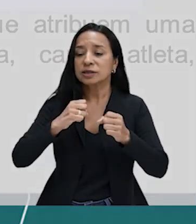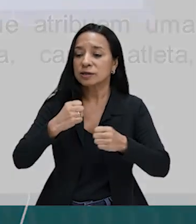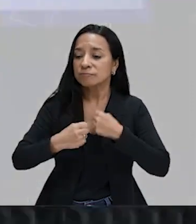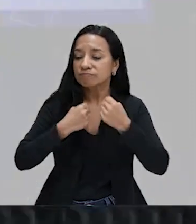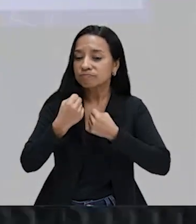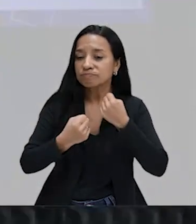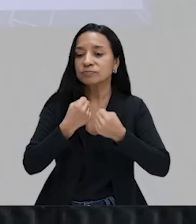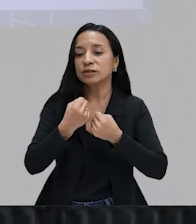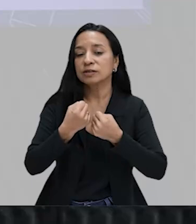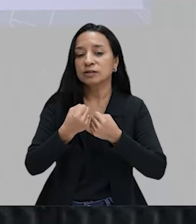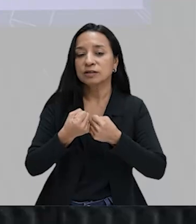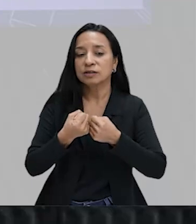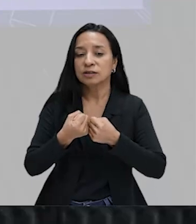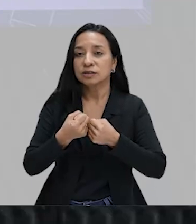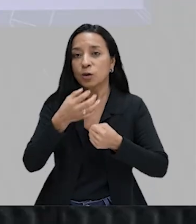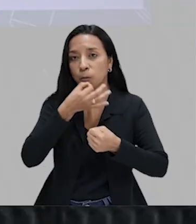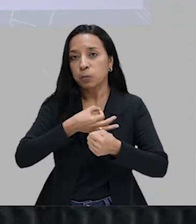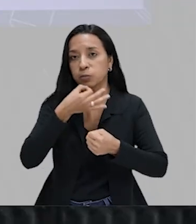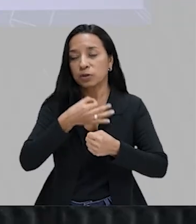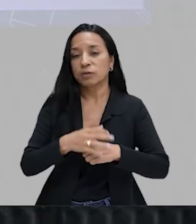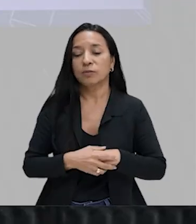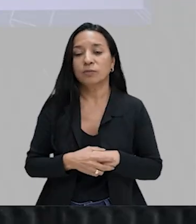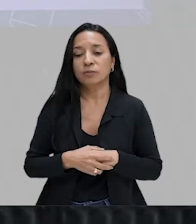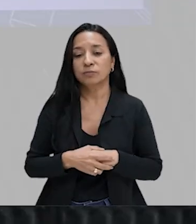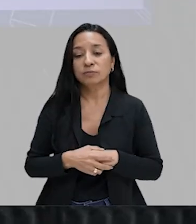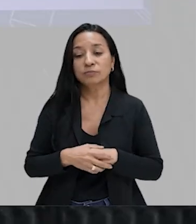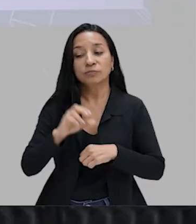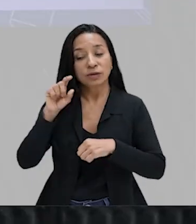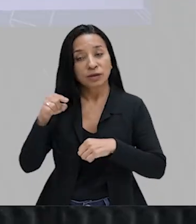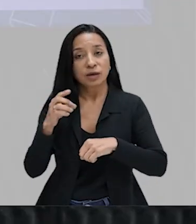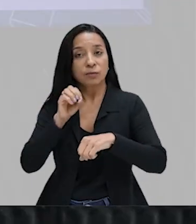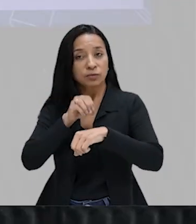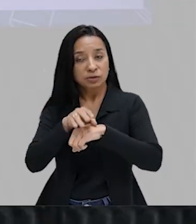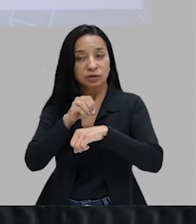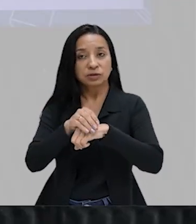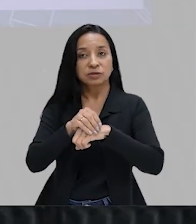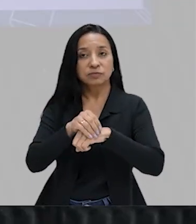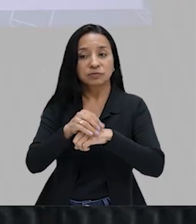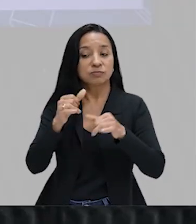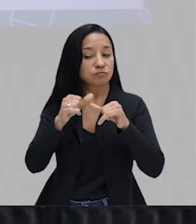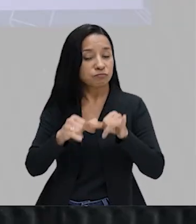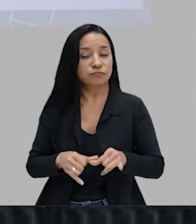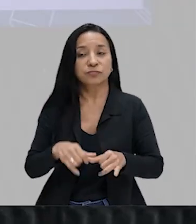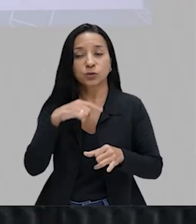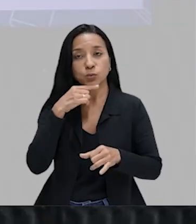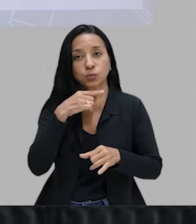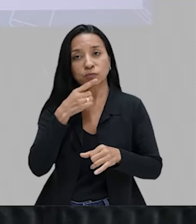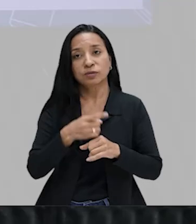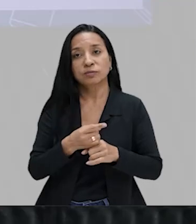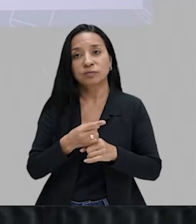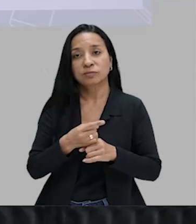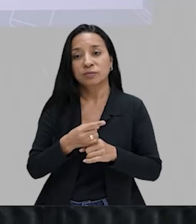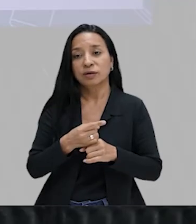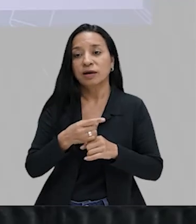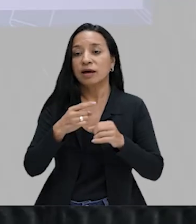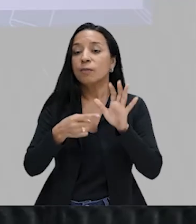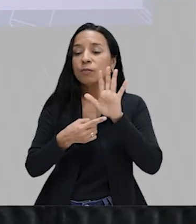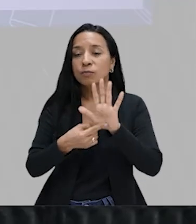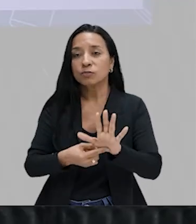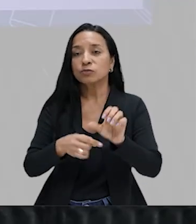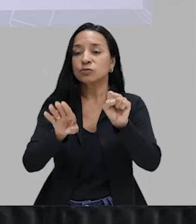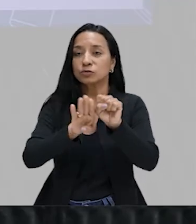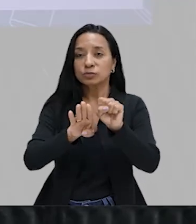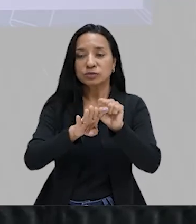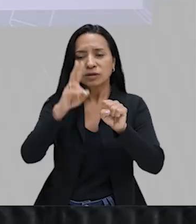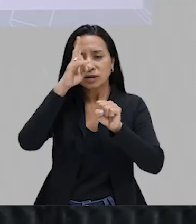e comentário. Então, depois dessa dica, que não fique mais dúvida, né? Falou em substantivo, lembra de nome, você consegue